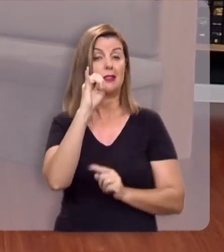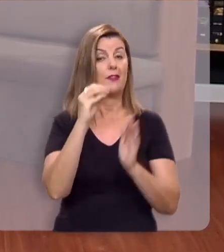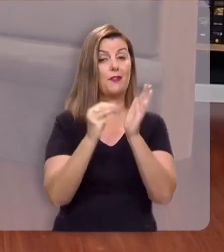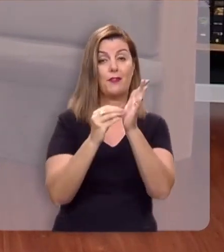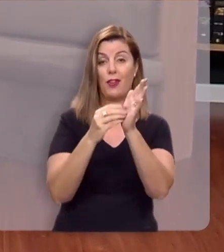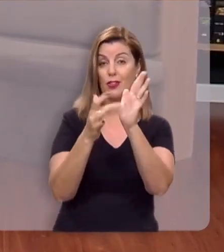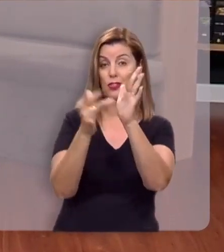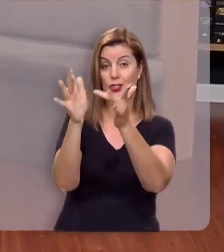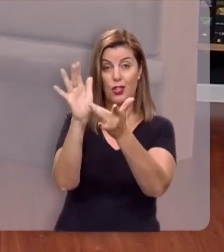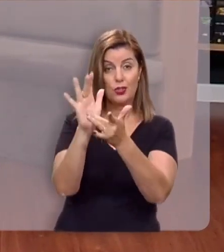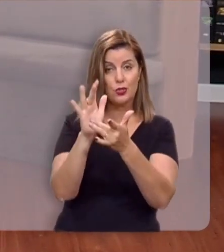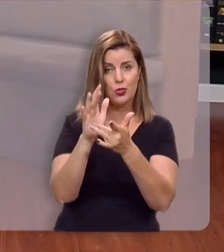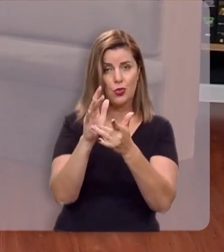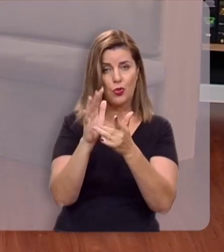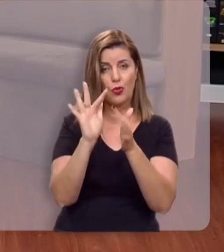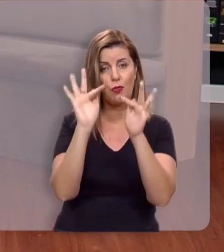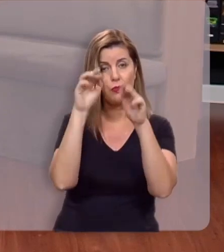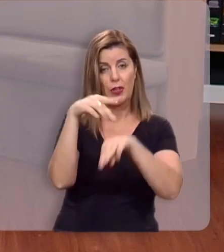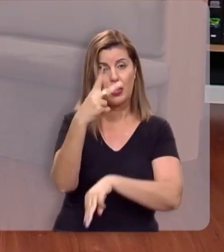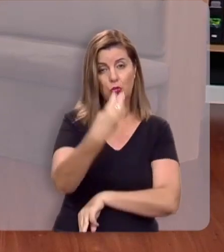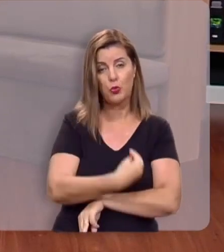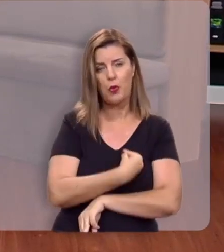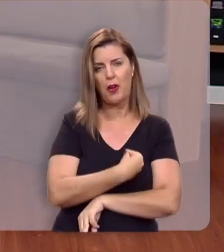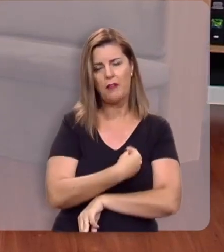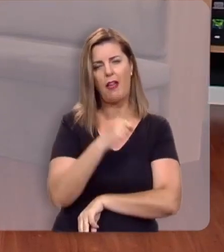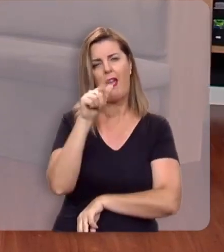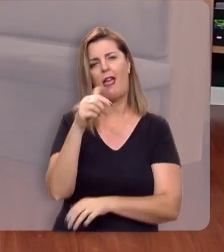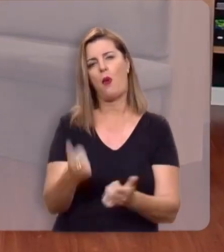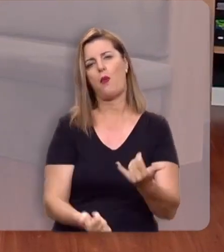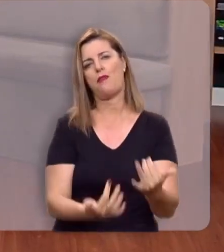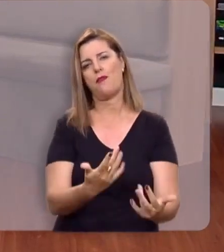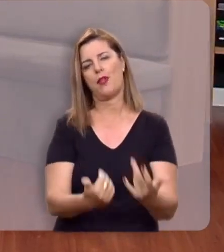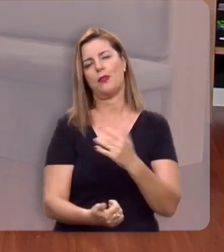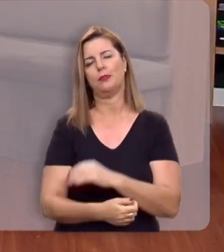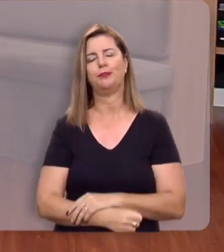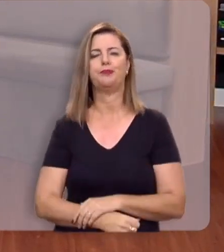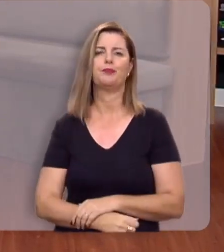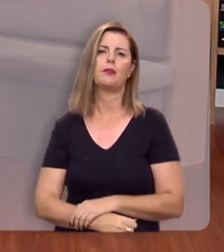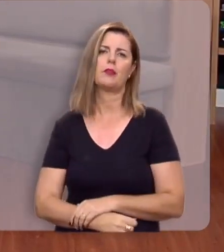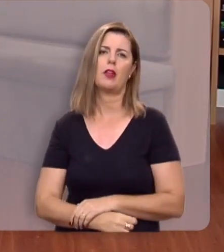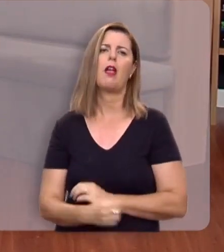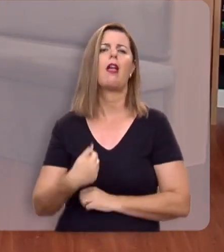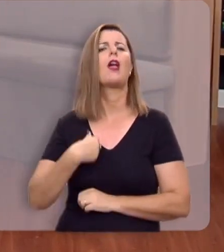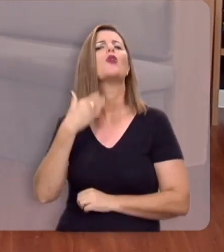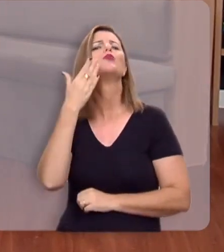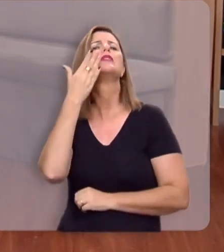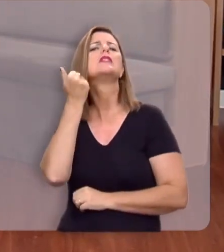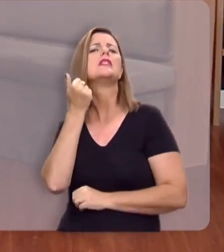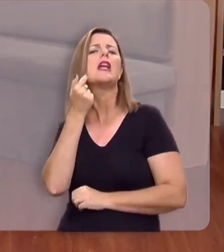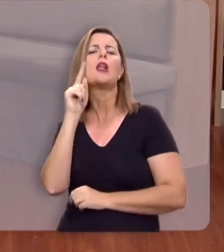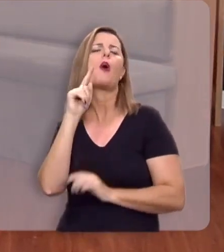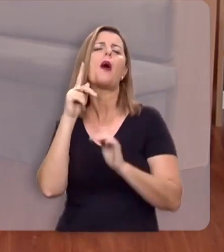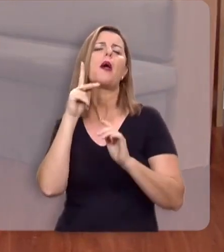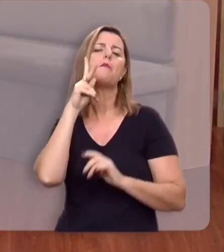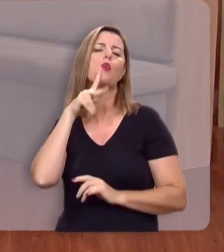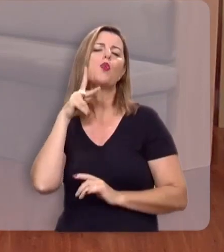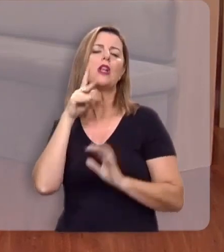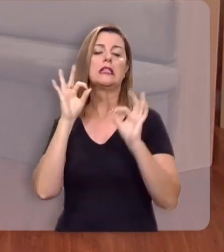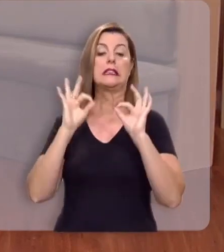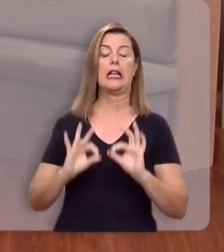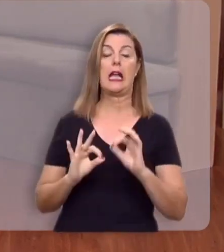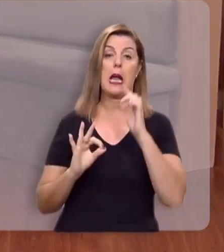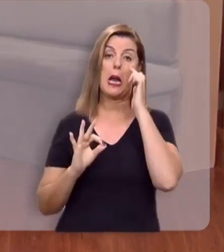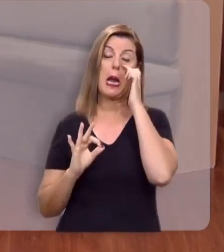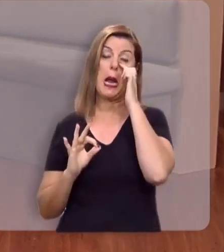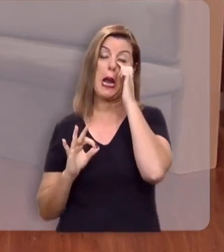tem Jesus, o destino final é o inferno. Eu sei que não é politicamente